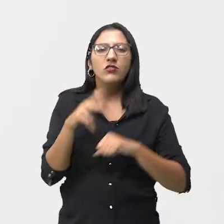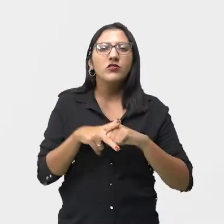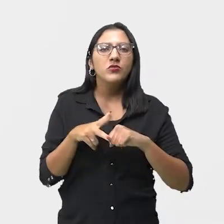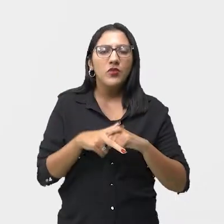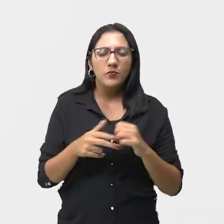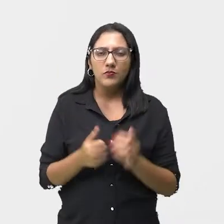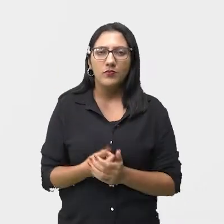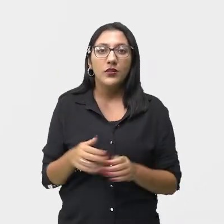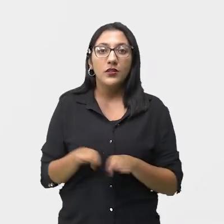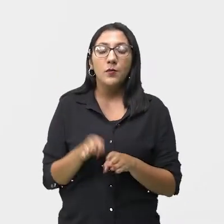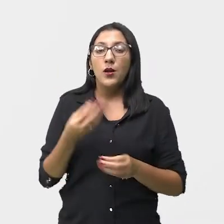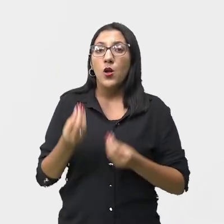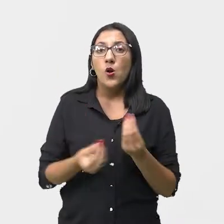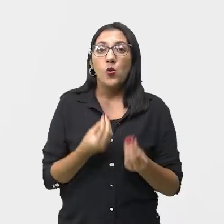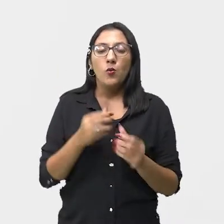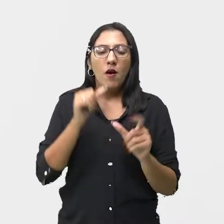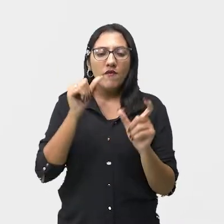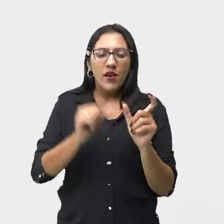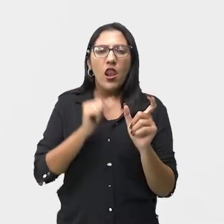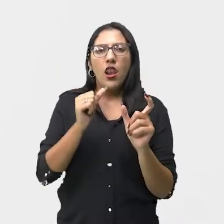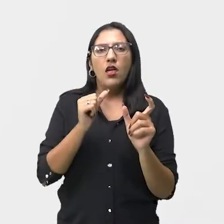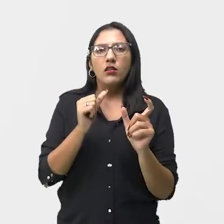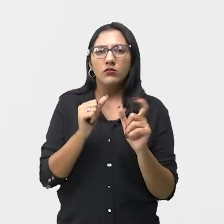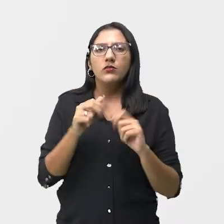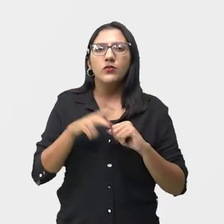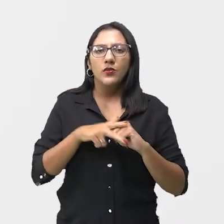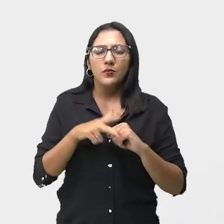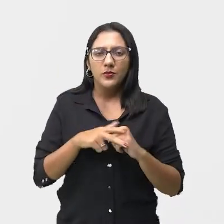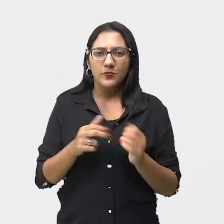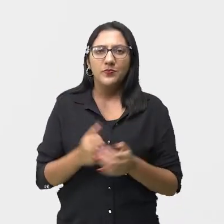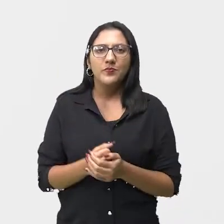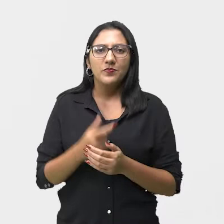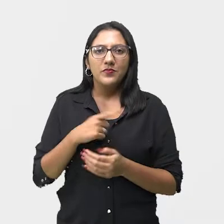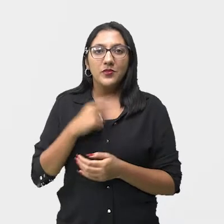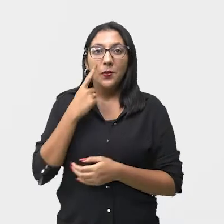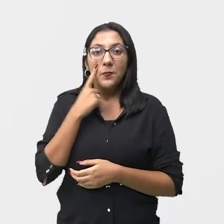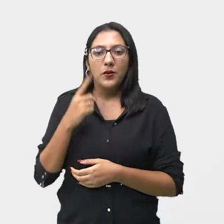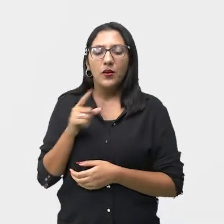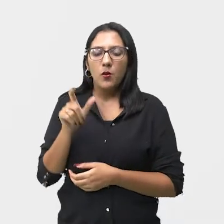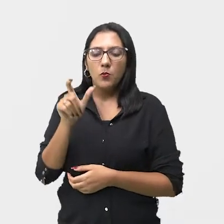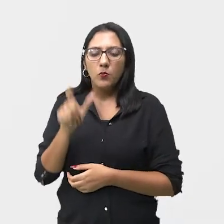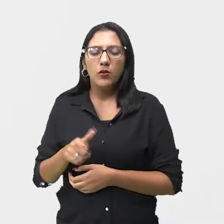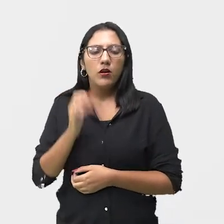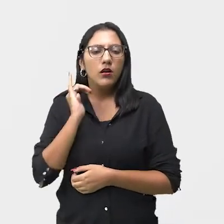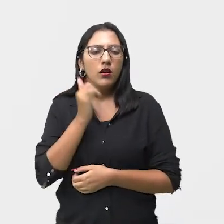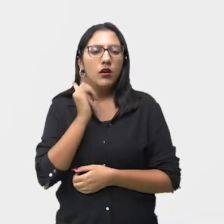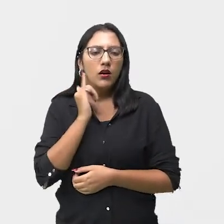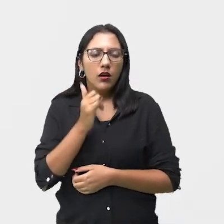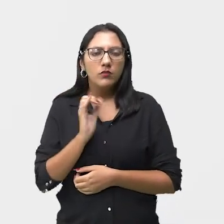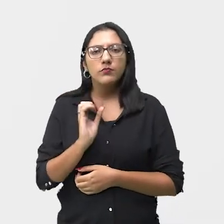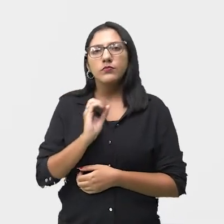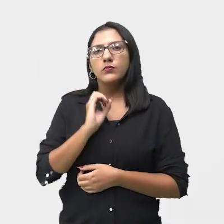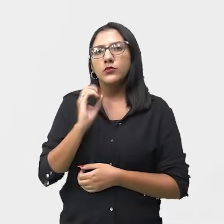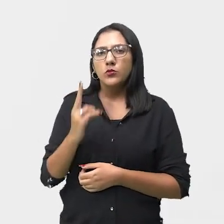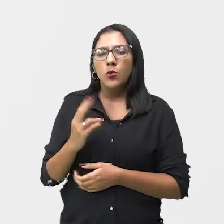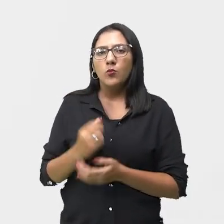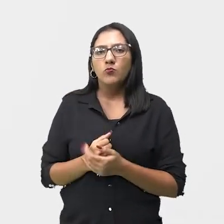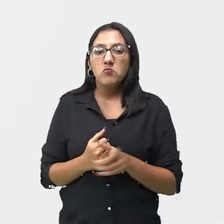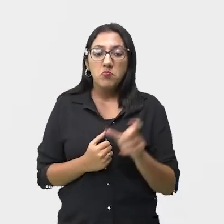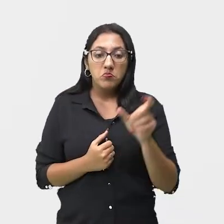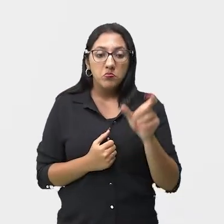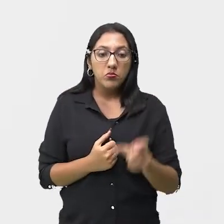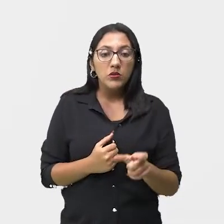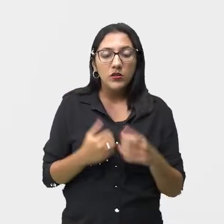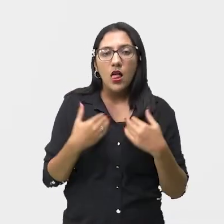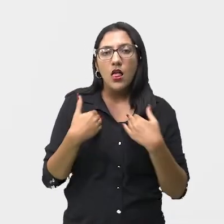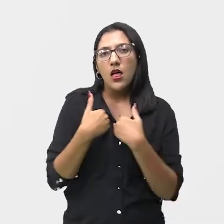da maneira como eles se apresentam. No momento em que é o narrador que fala, no momento em que é a